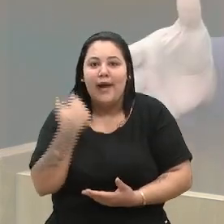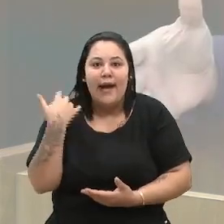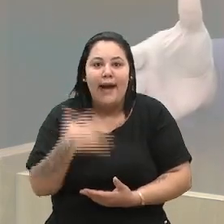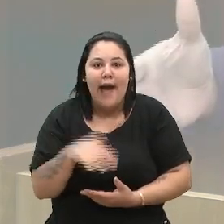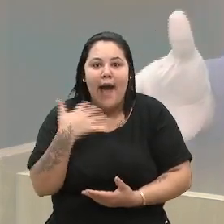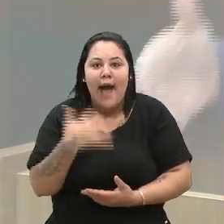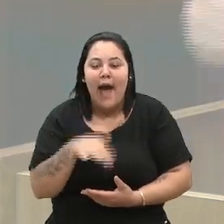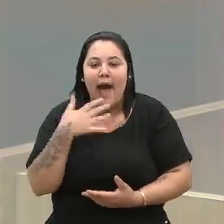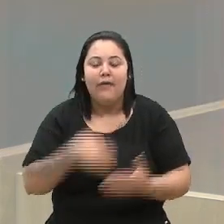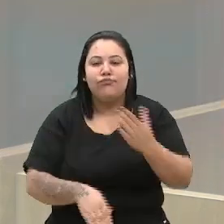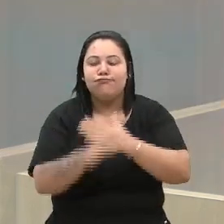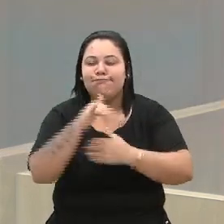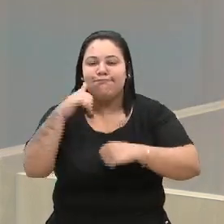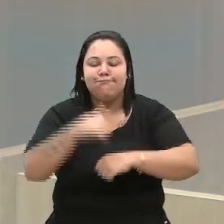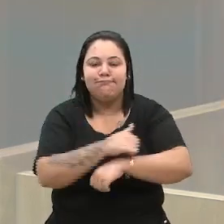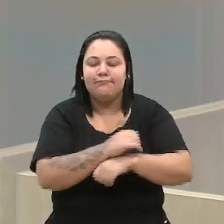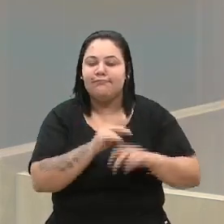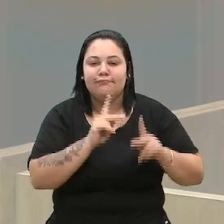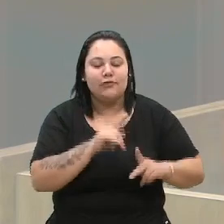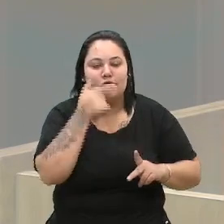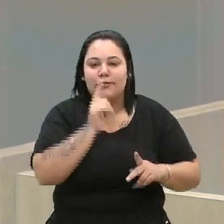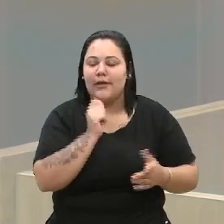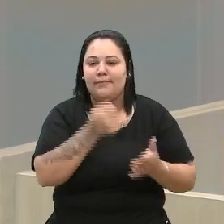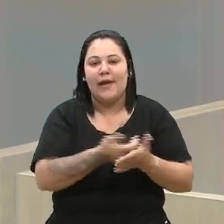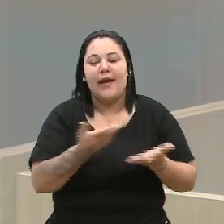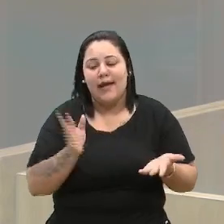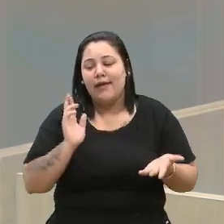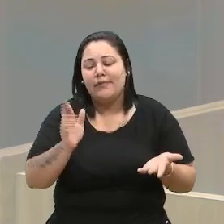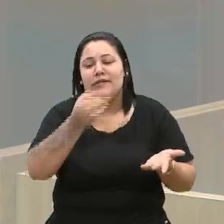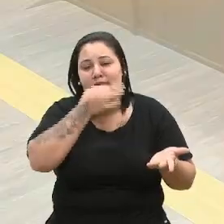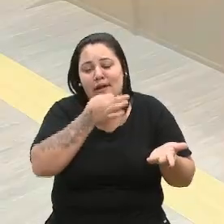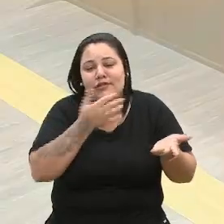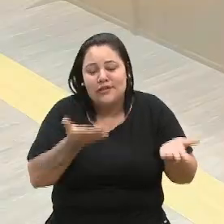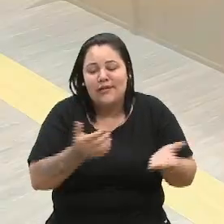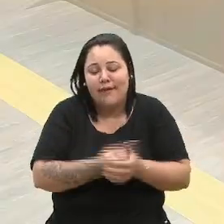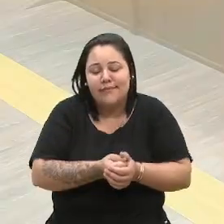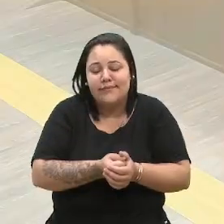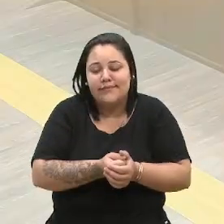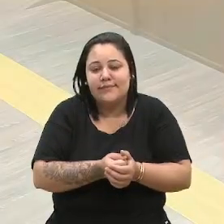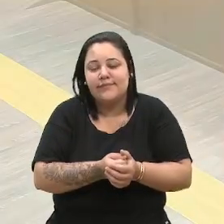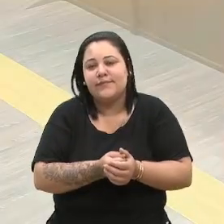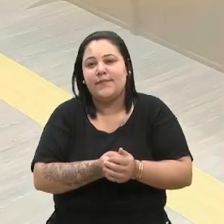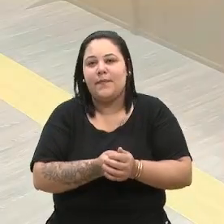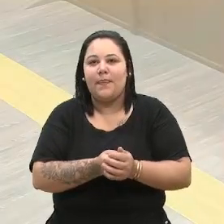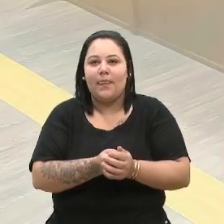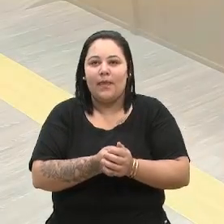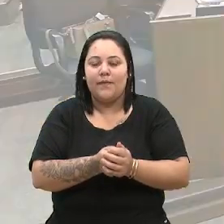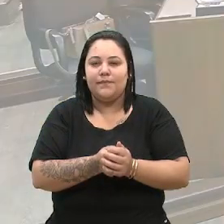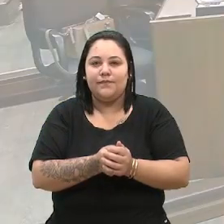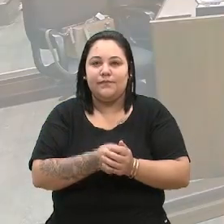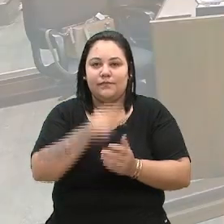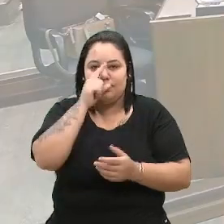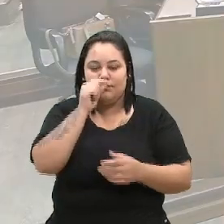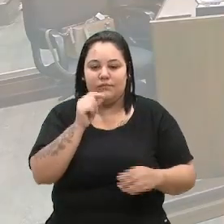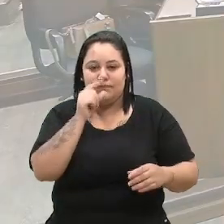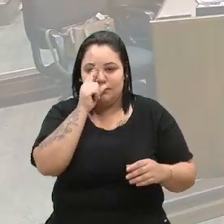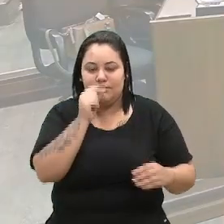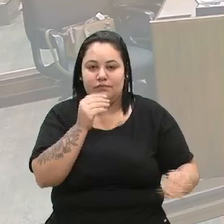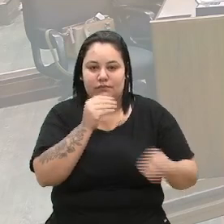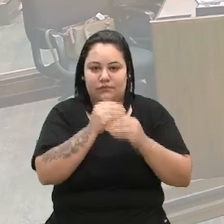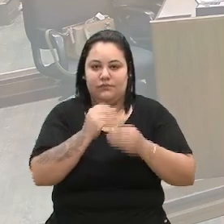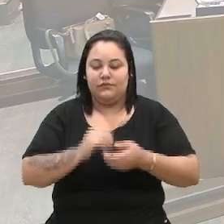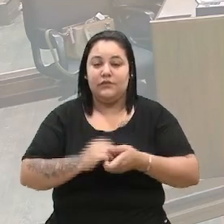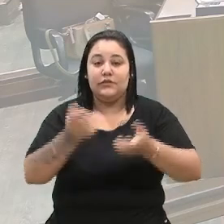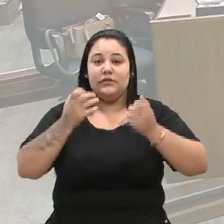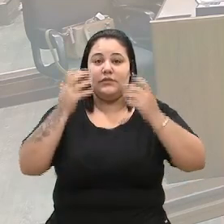condições de pagar e representam o município. Sua parte, vereador Fantinel. Obrigado, vereador Bressan. Eu queria parabenizar o